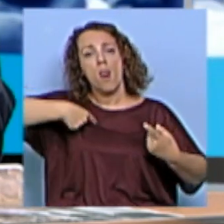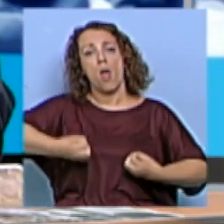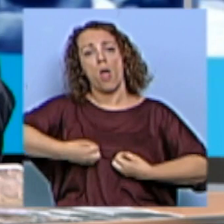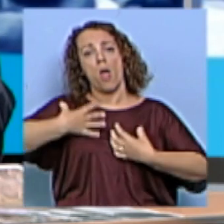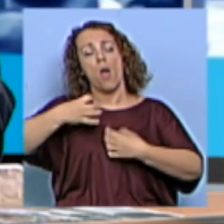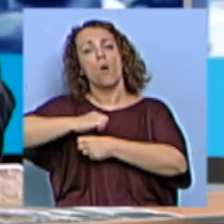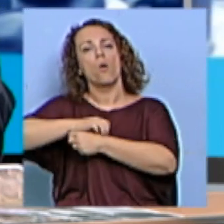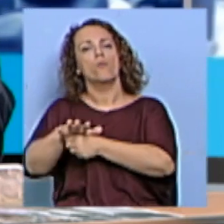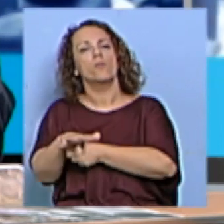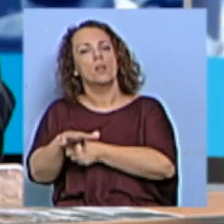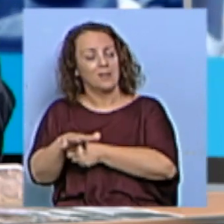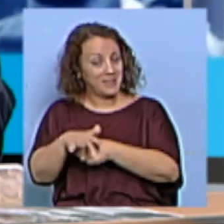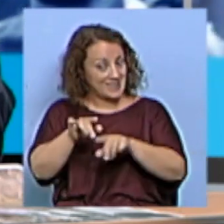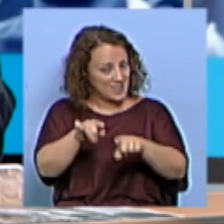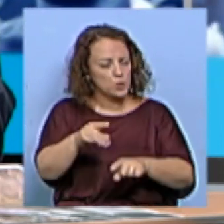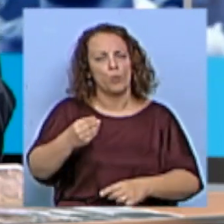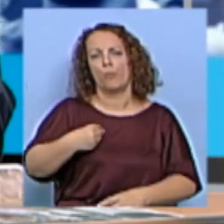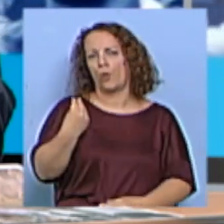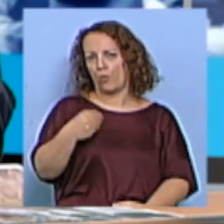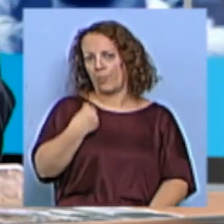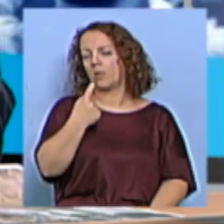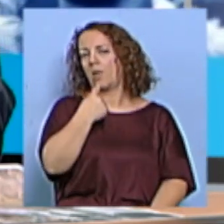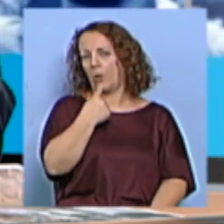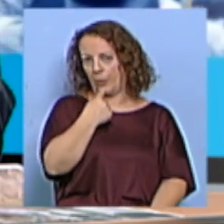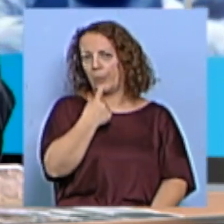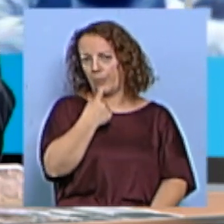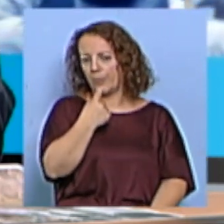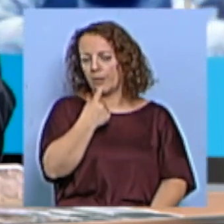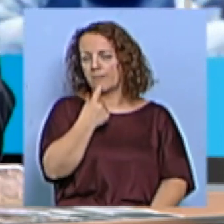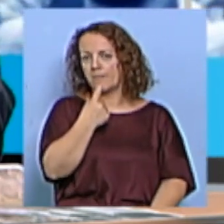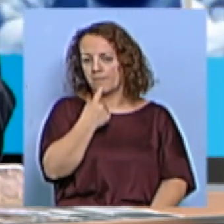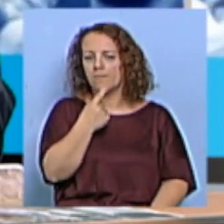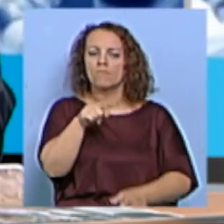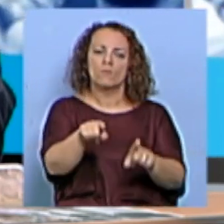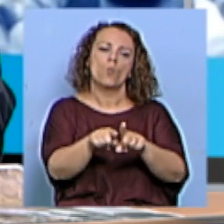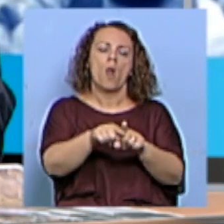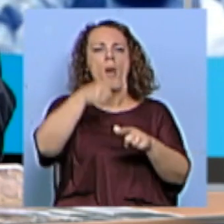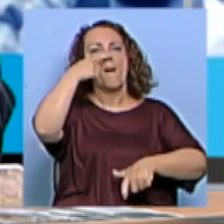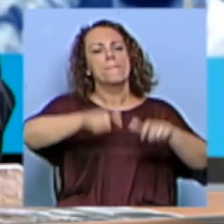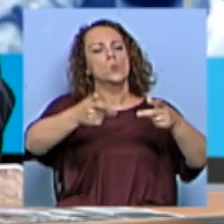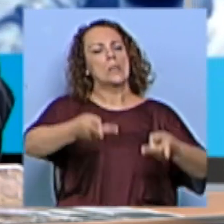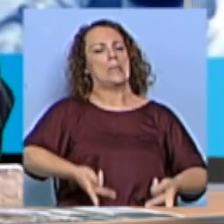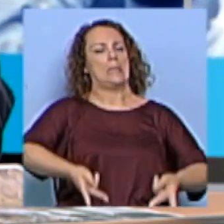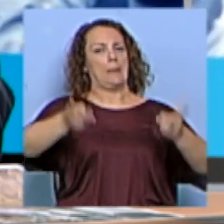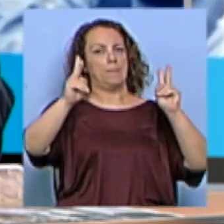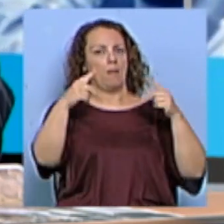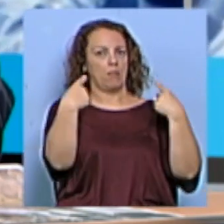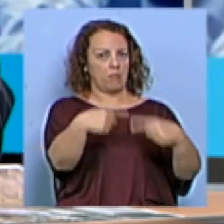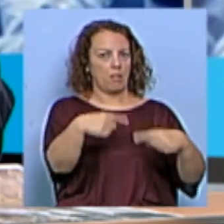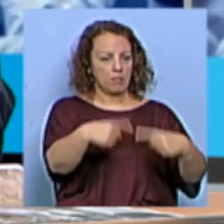ser muito preocupante. Isto não significa que as pessoas não tenham a sua liberdade, mas significa que as pessoas devem